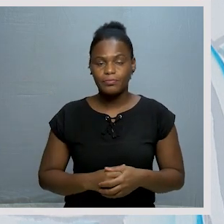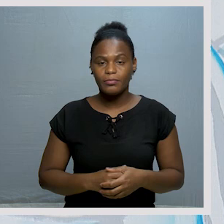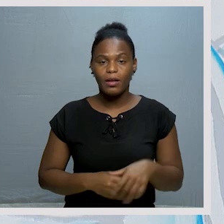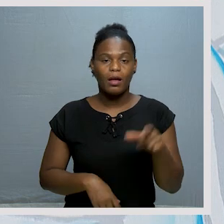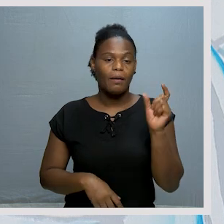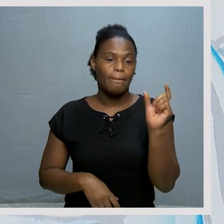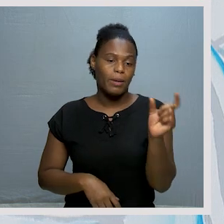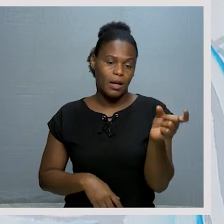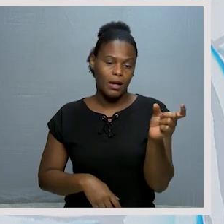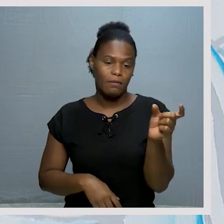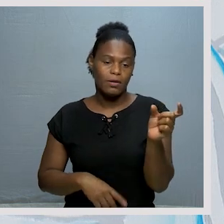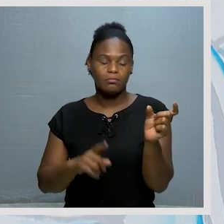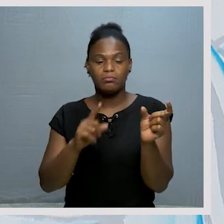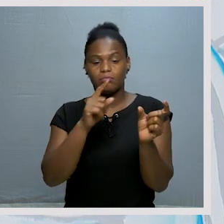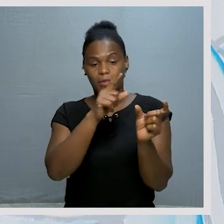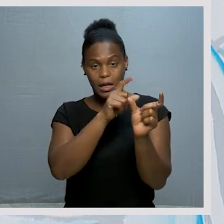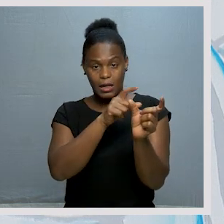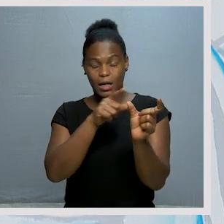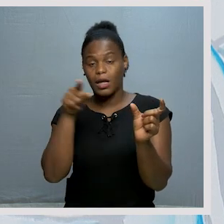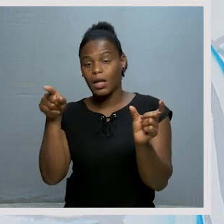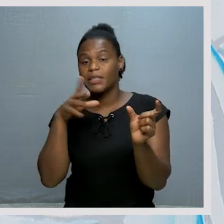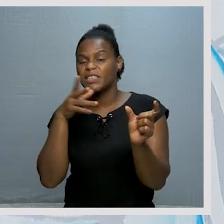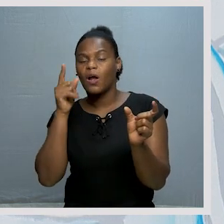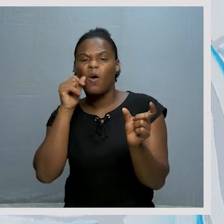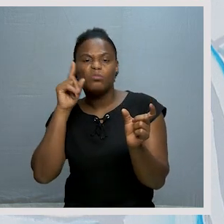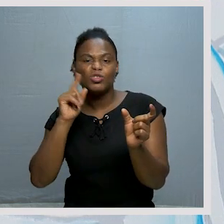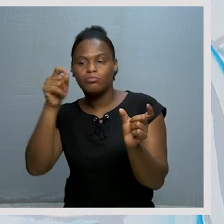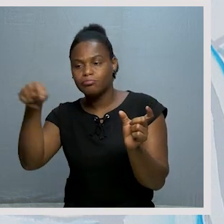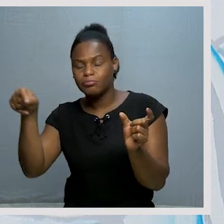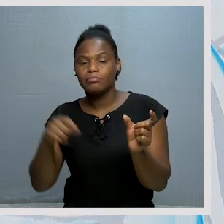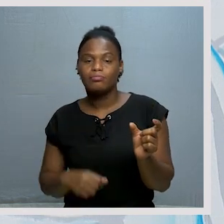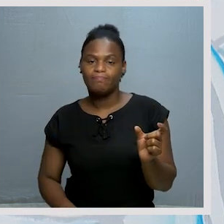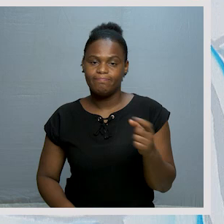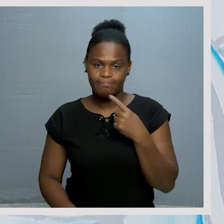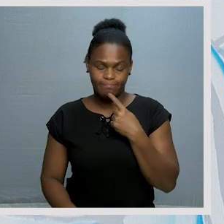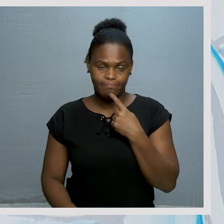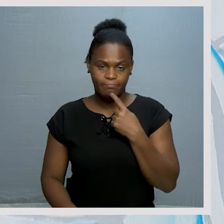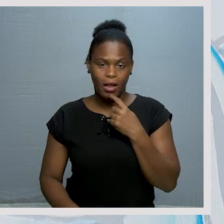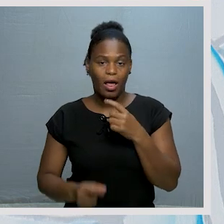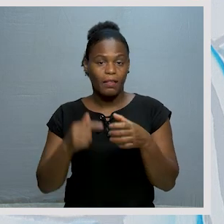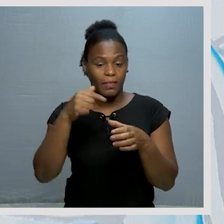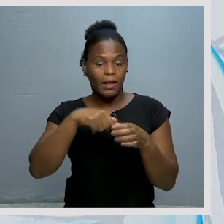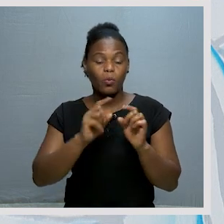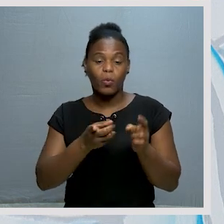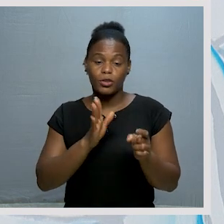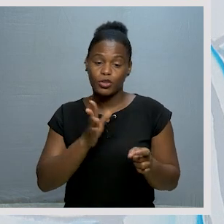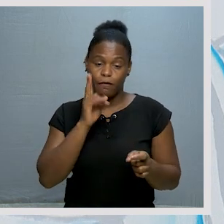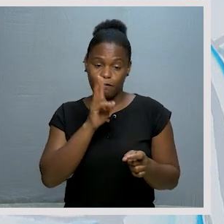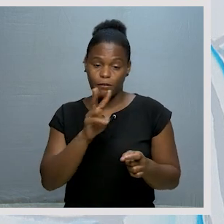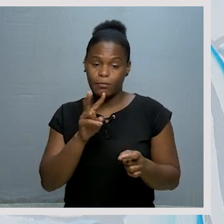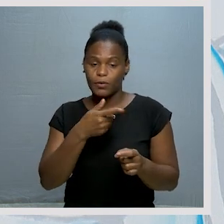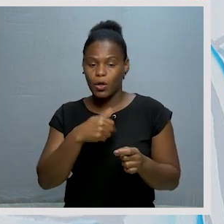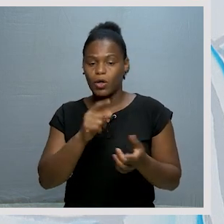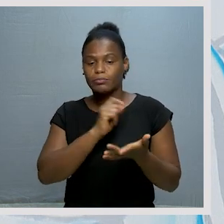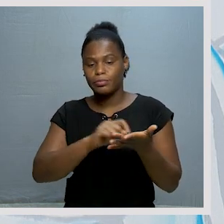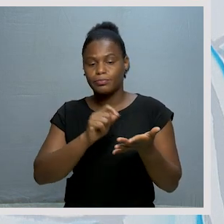Palavras deste lado e do outro, gêneros. De acordo com aquilo que já vimos, nós